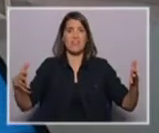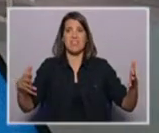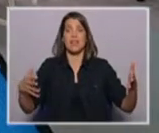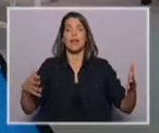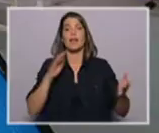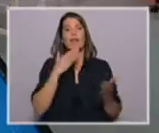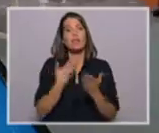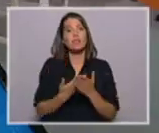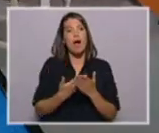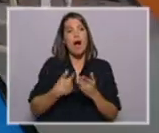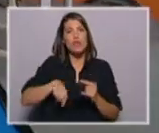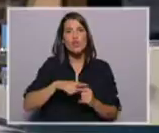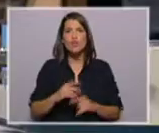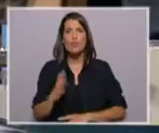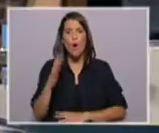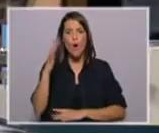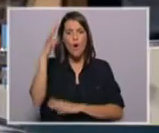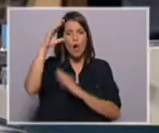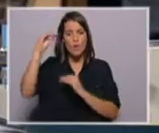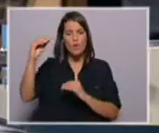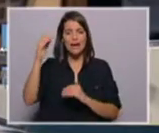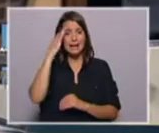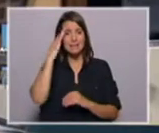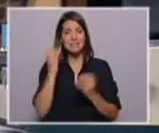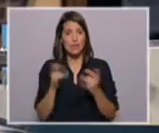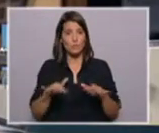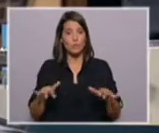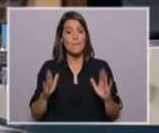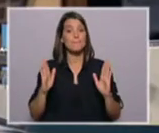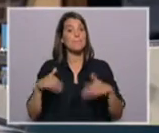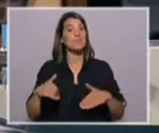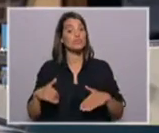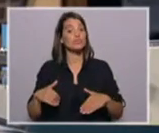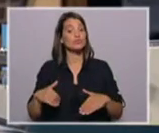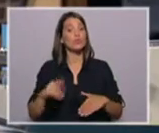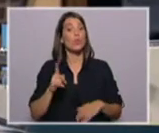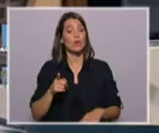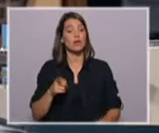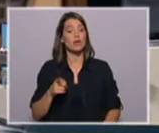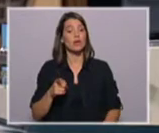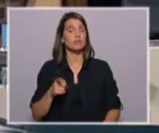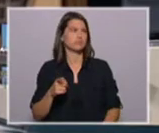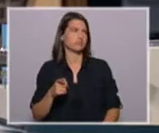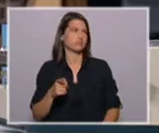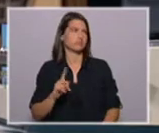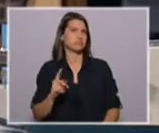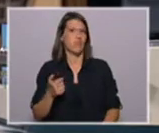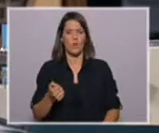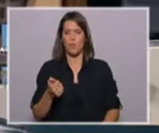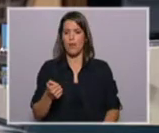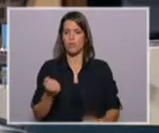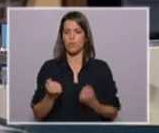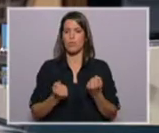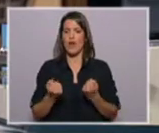que nos levaram à Lua, tinham uma capacidade de computação inferior ao nosso comando, nem sequer do